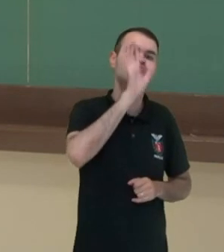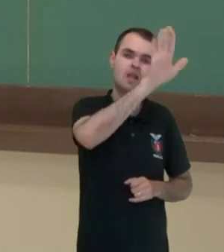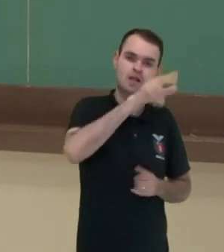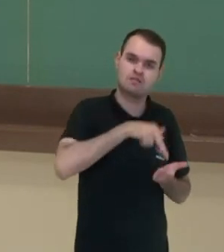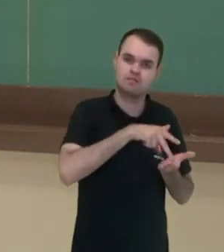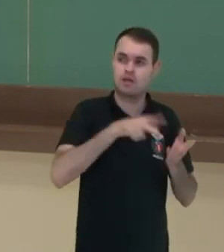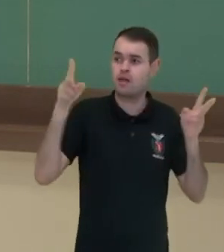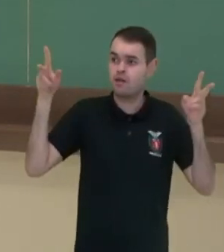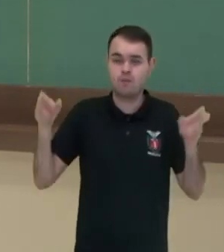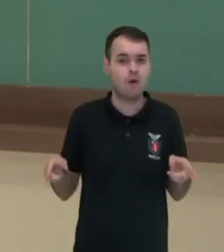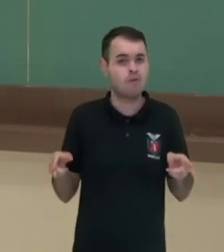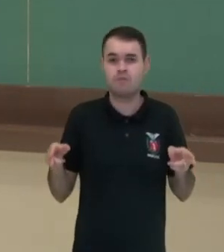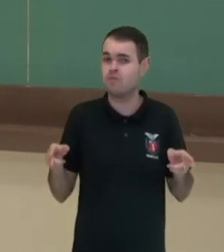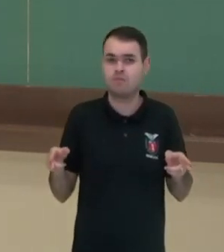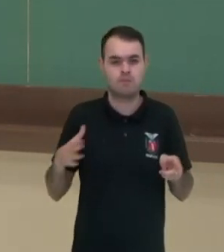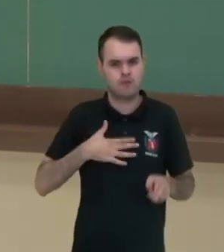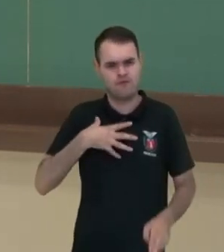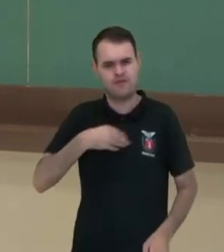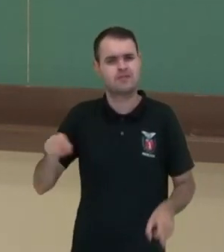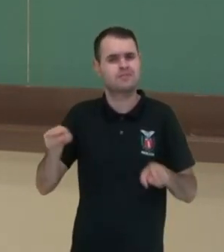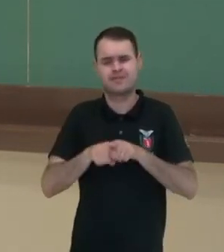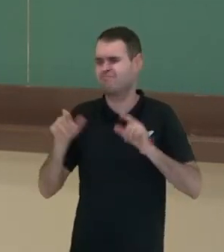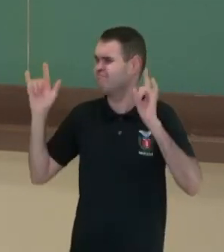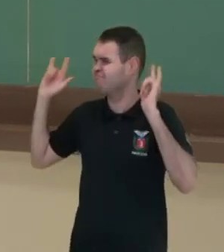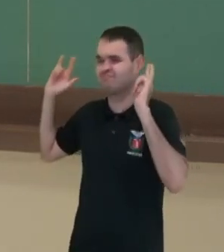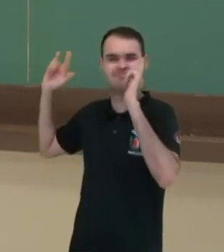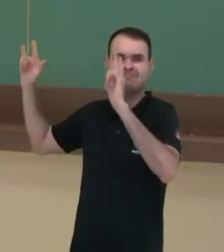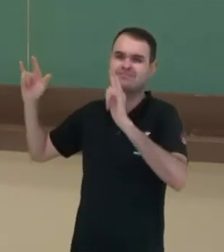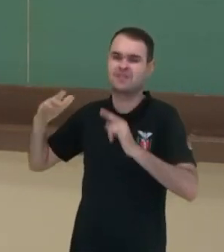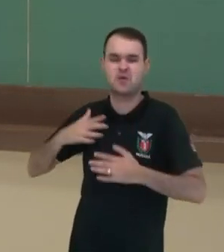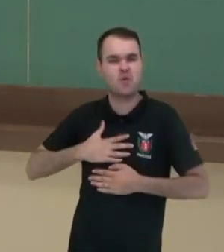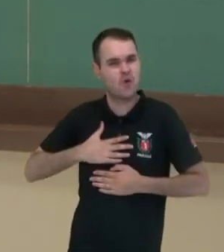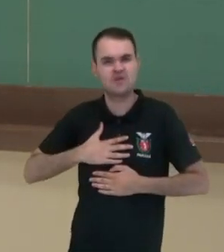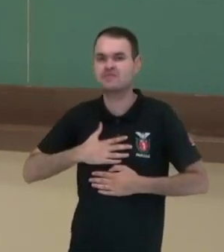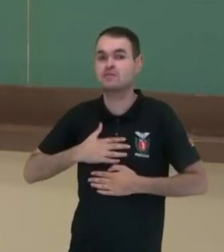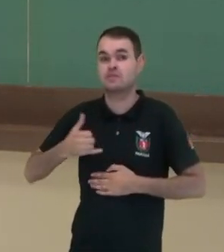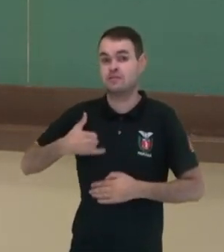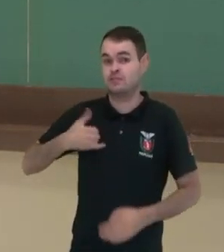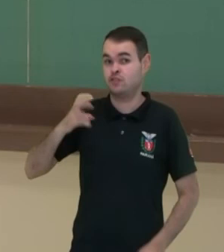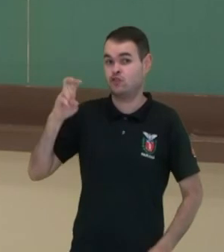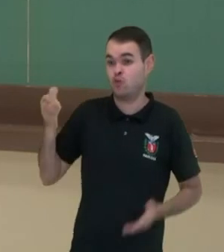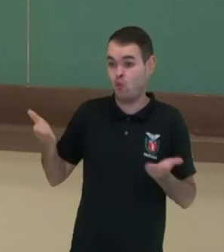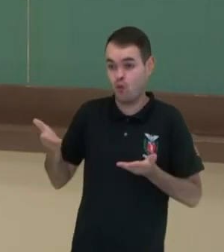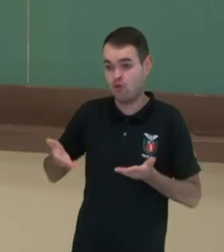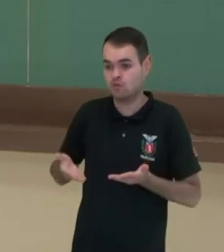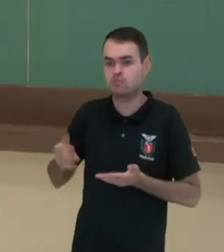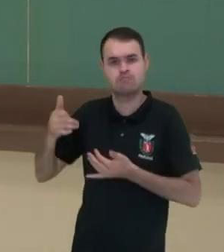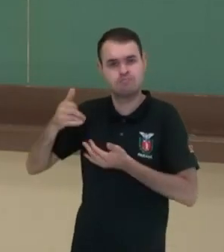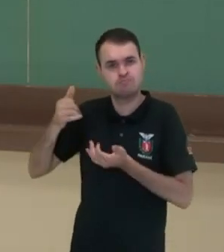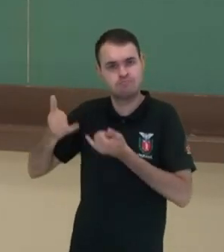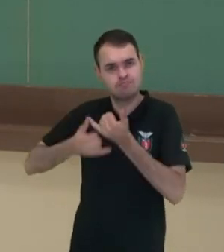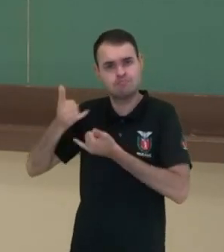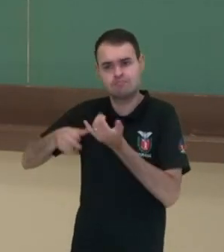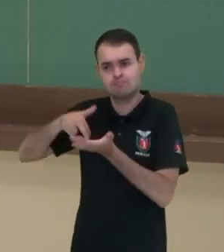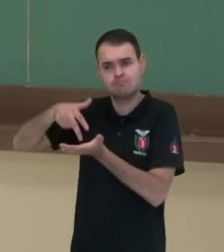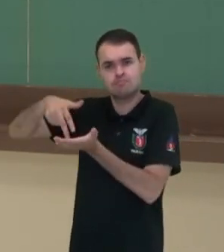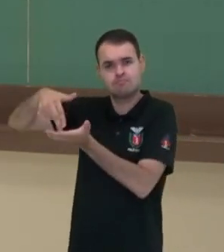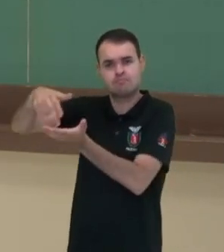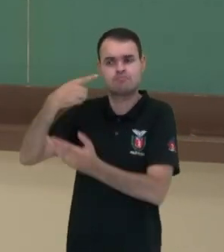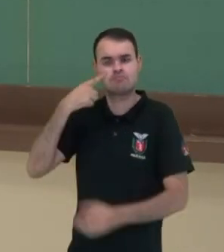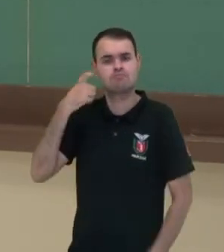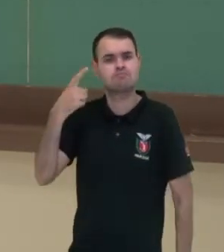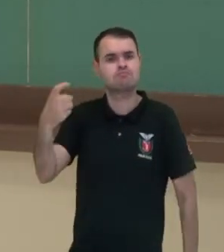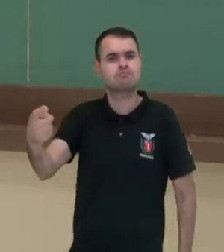Unidos. Aliás, meu filho adora brincar também, né? Já vi ele com 5 anos de idade, na atualidade, brincando com amarelinha. Que interessante uma